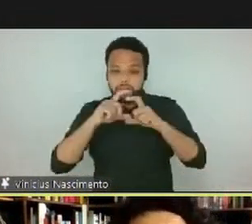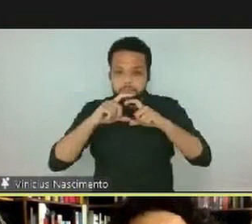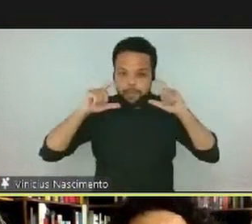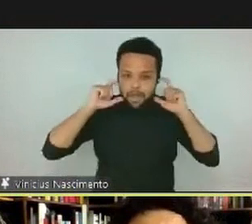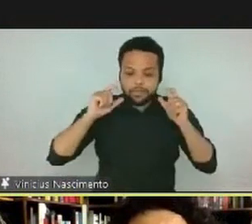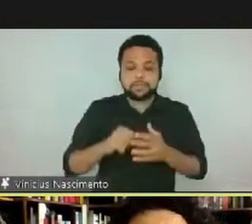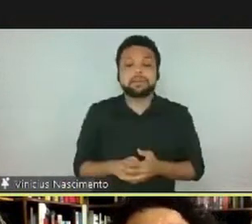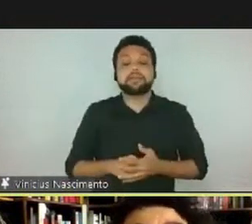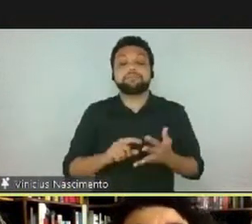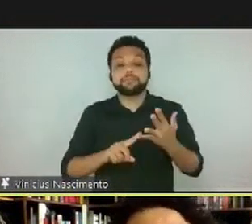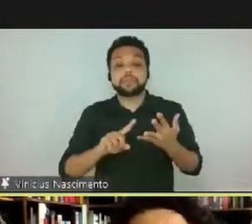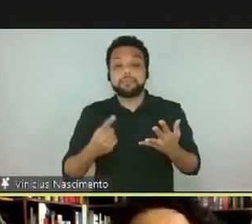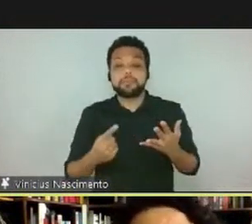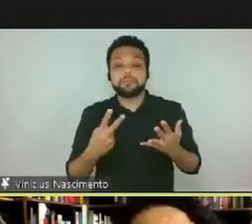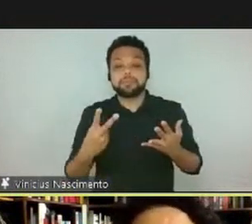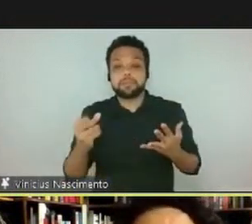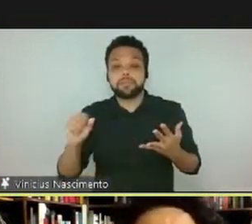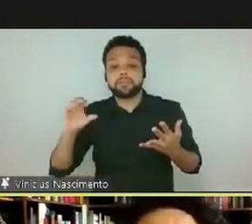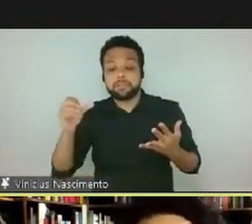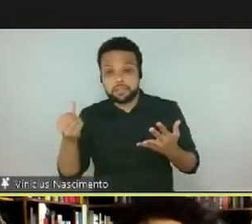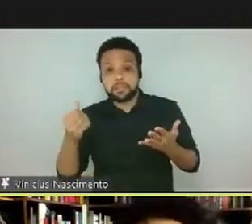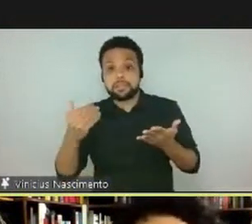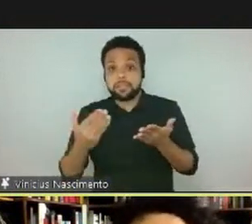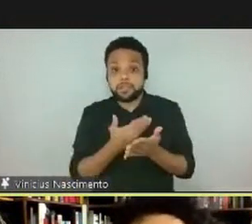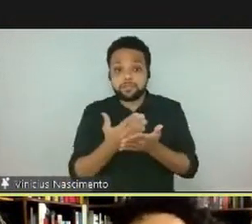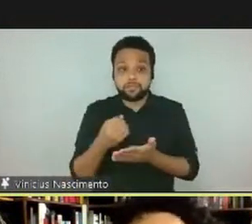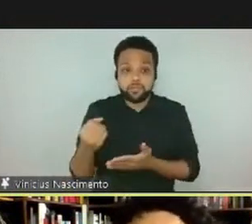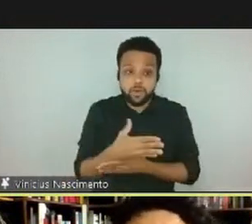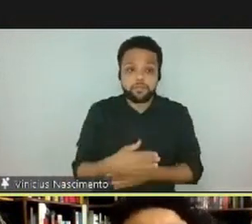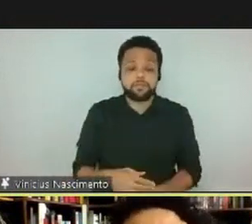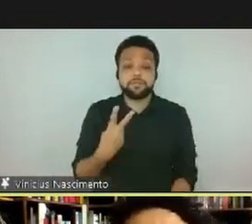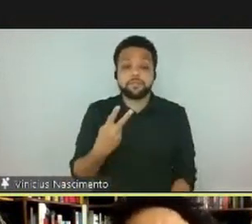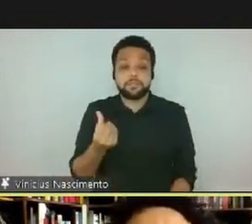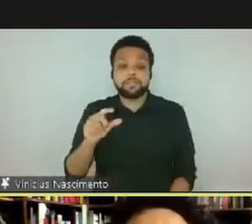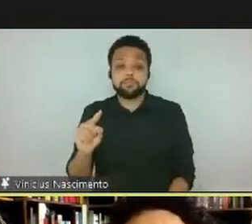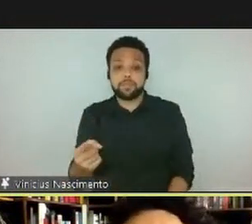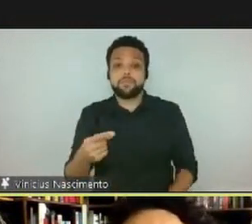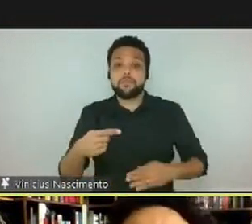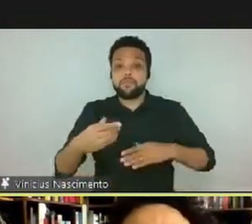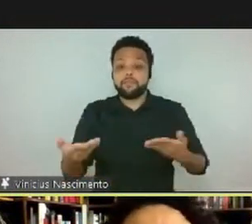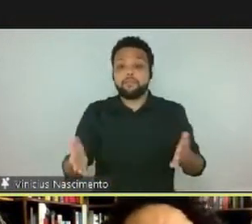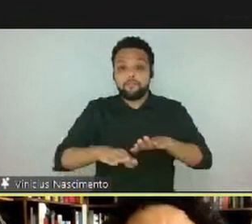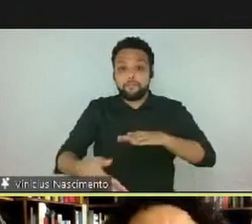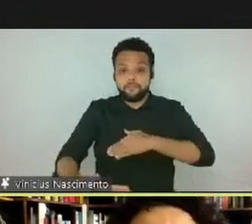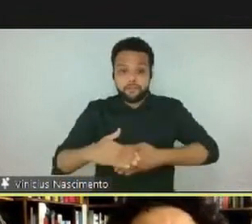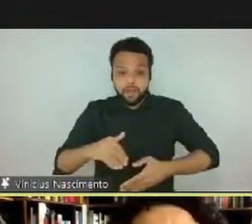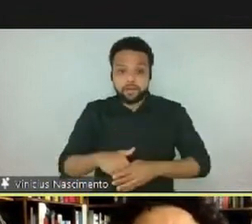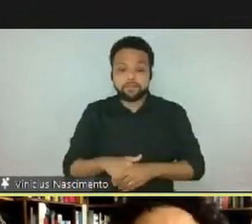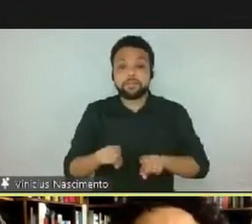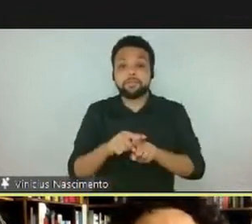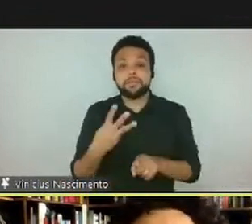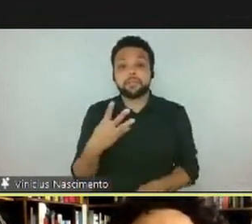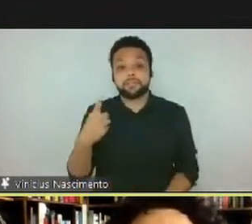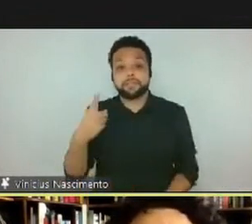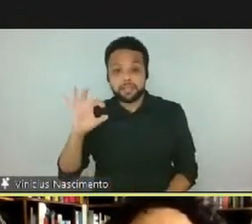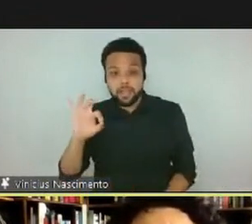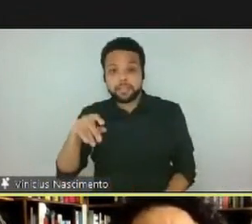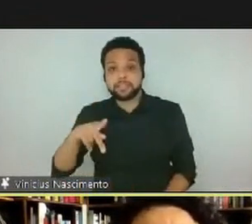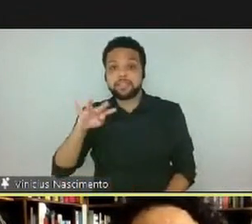26.979 fraldas e 310 kits de desenho. Esses kits que fazem parte dessa